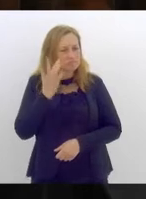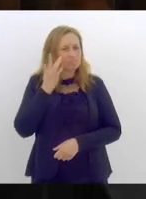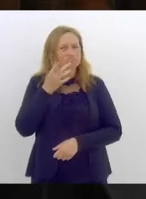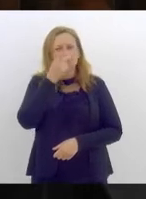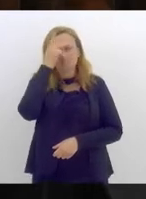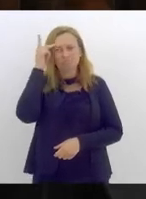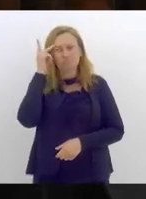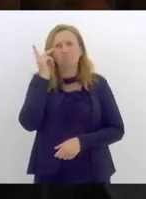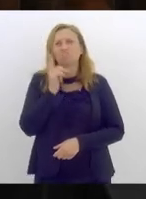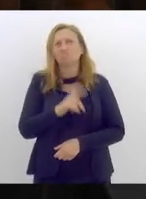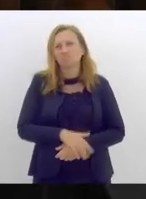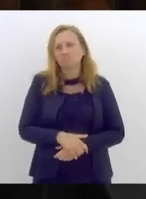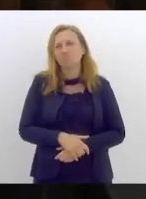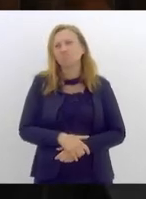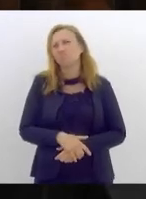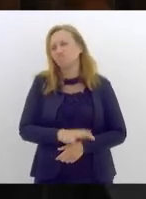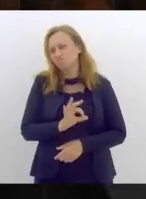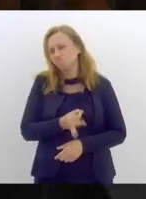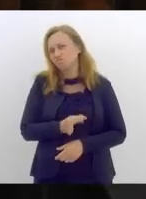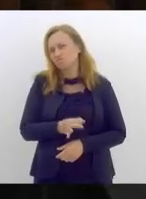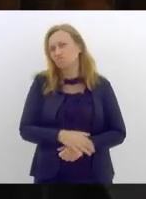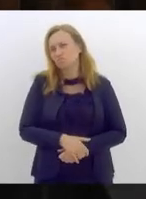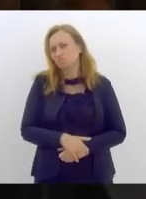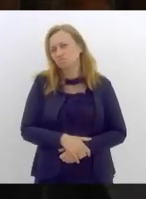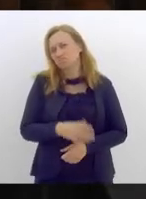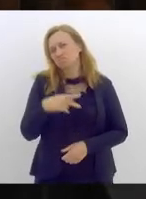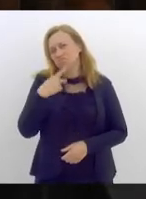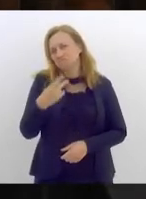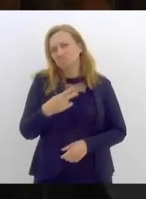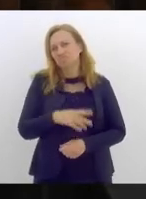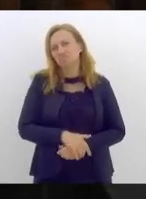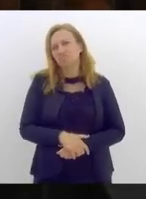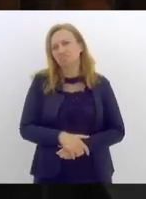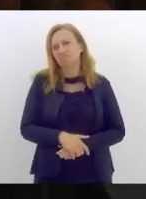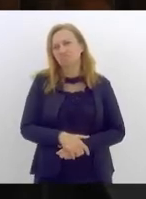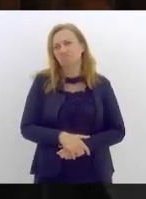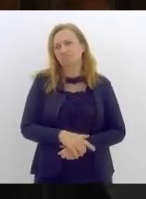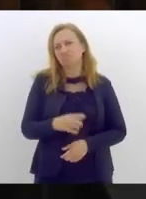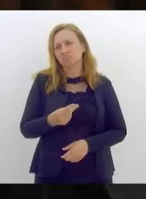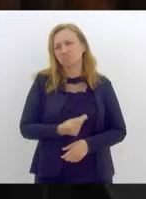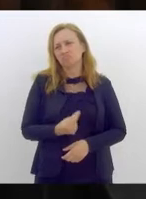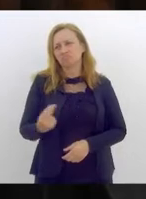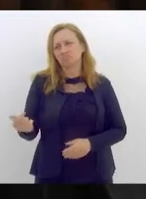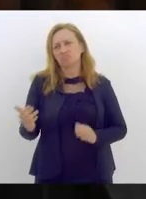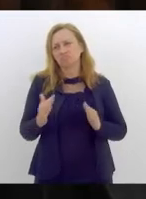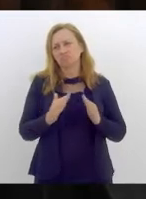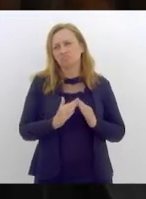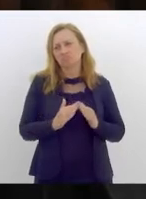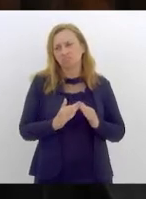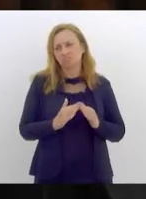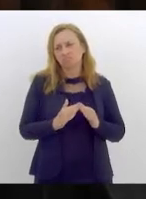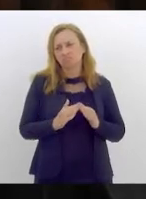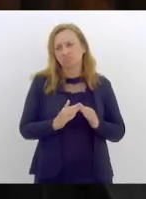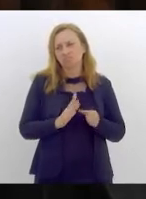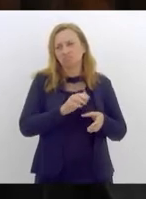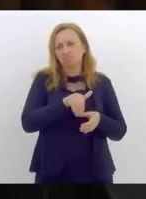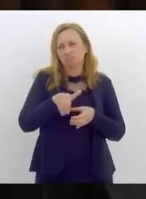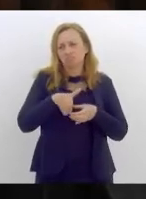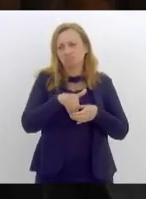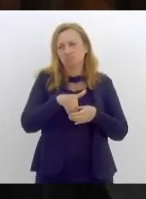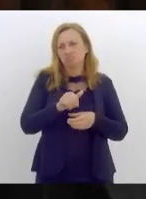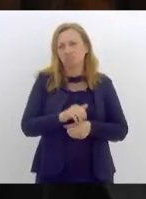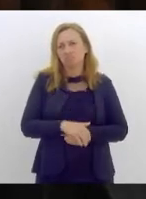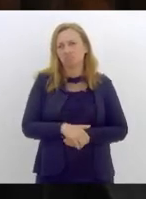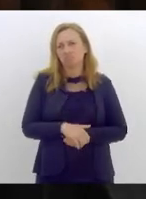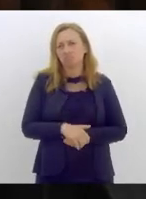as pessoas tinham até um grau de razão dizer o seguinte vou sair de casa vou votar